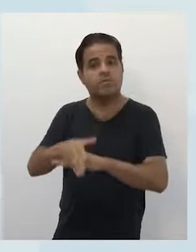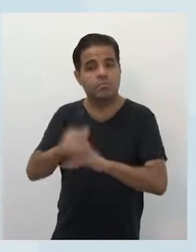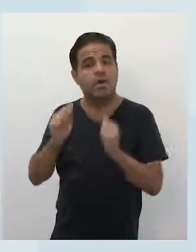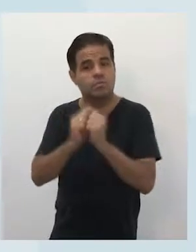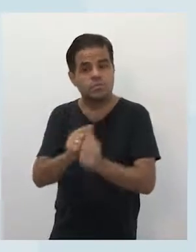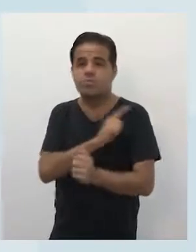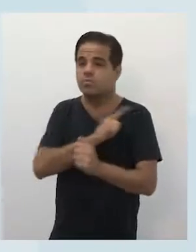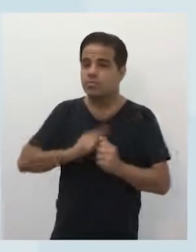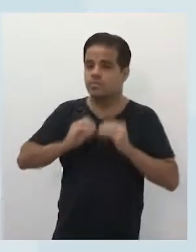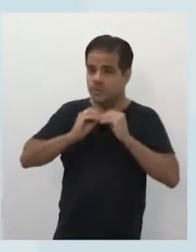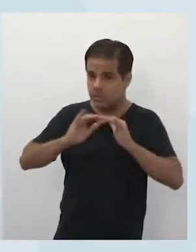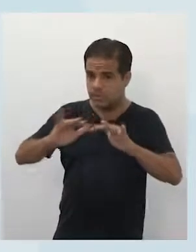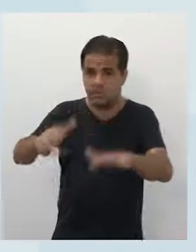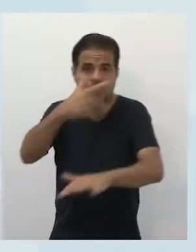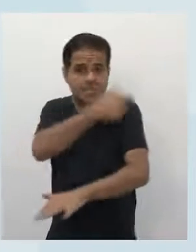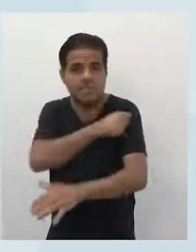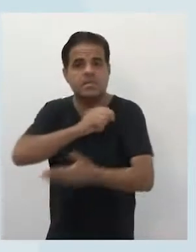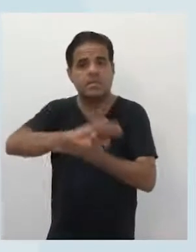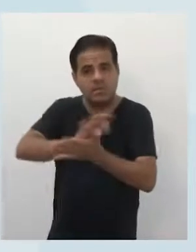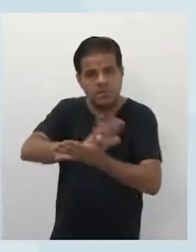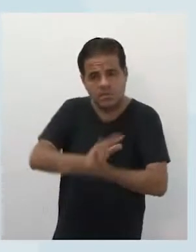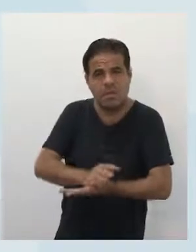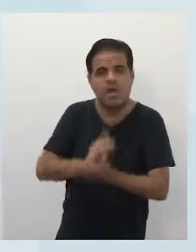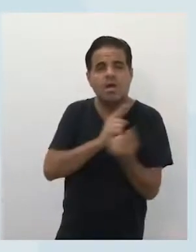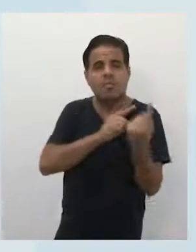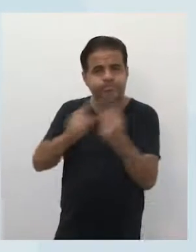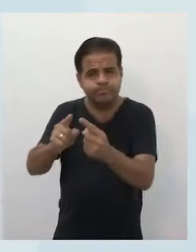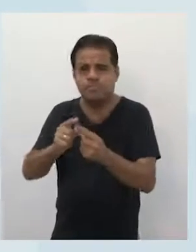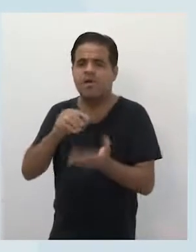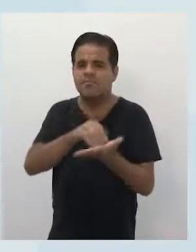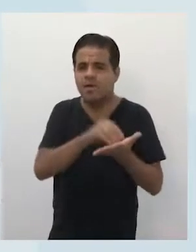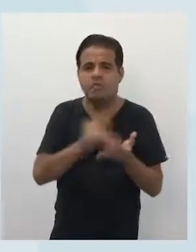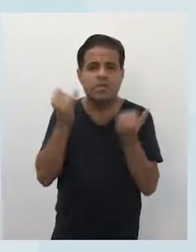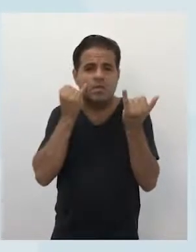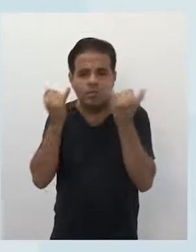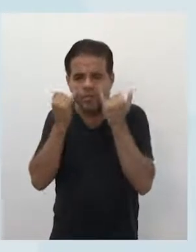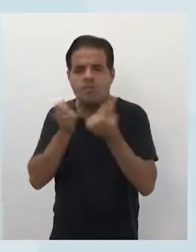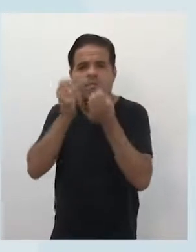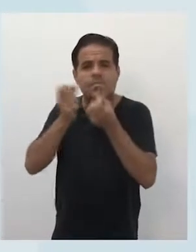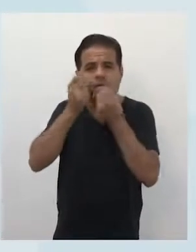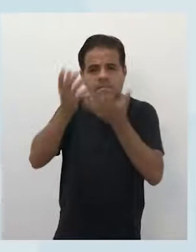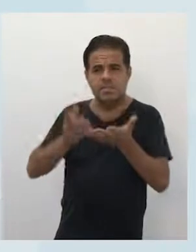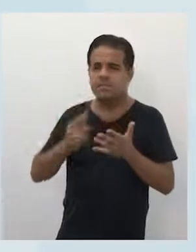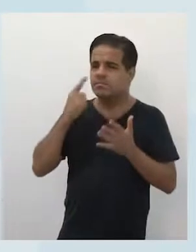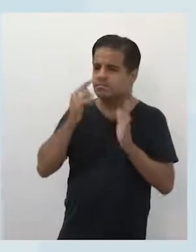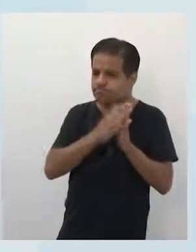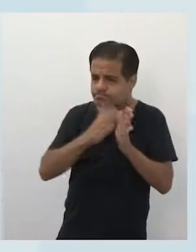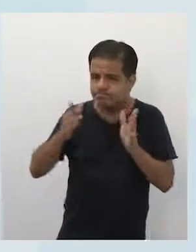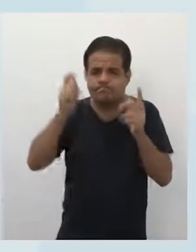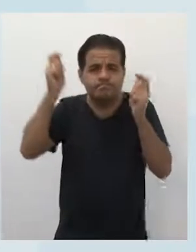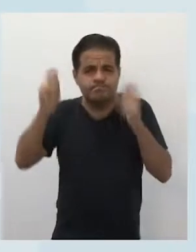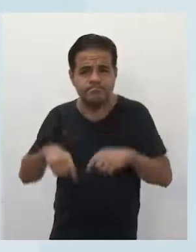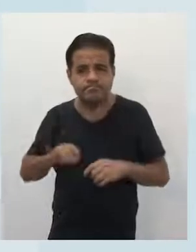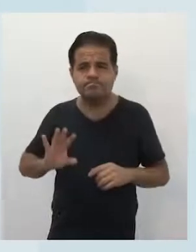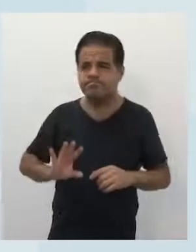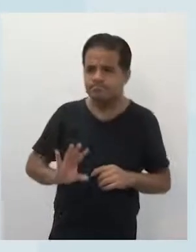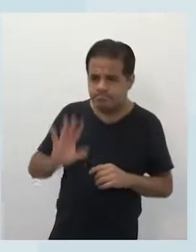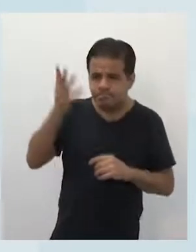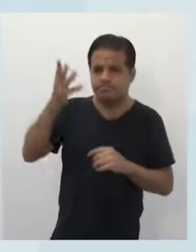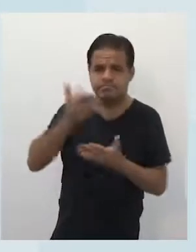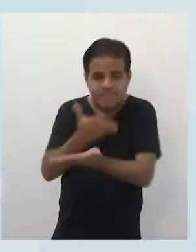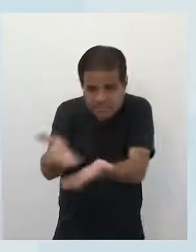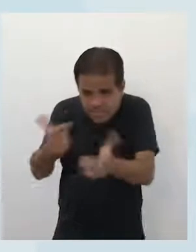para distribuir as vacinas e combater a desinformação. Isso, então aqui ele fala um pouquinho, né, qual que seria uma possível solução para